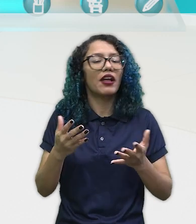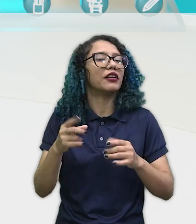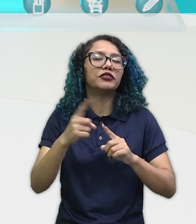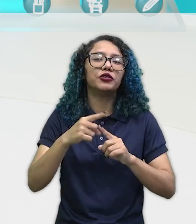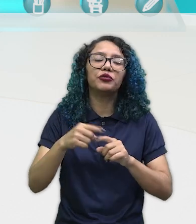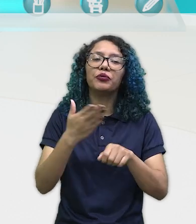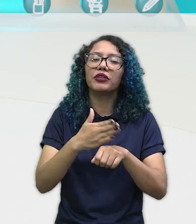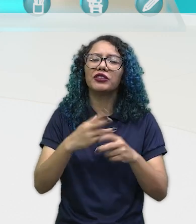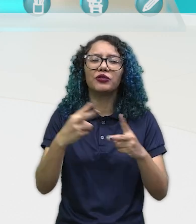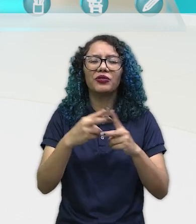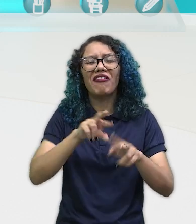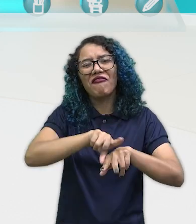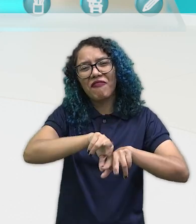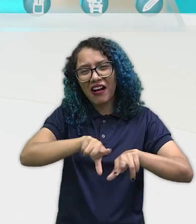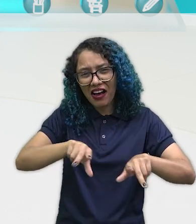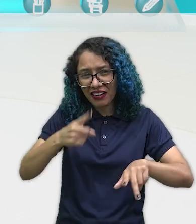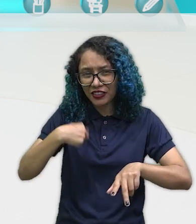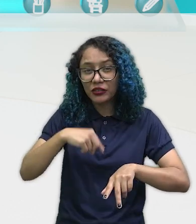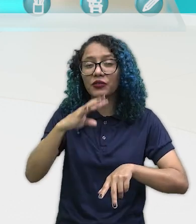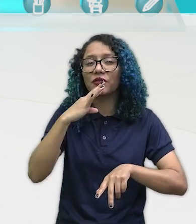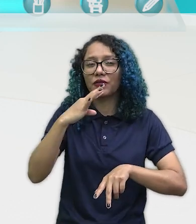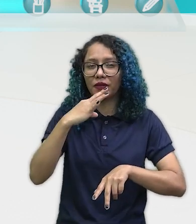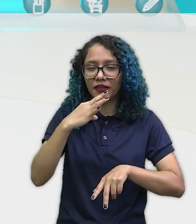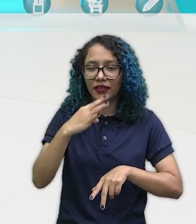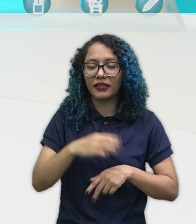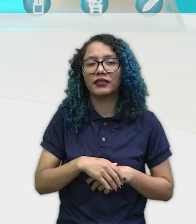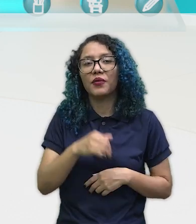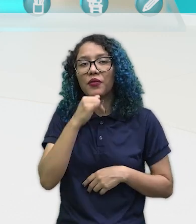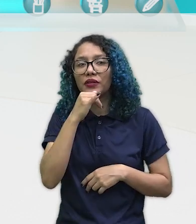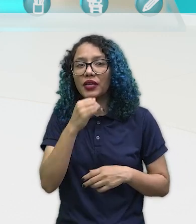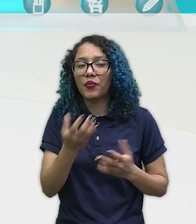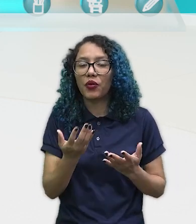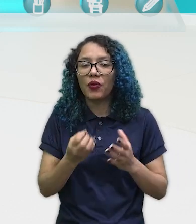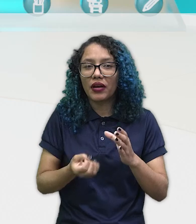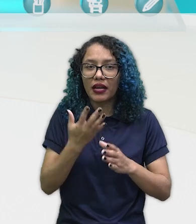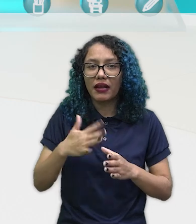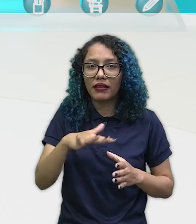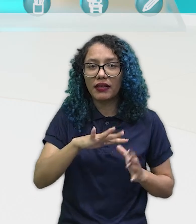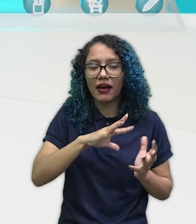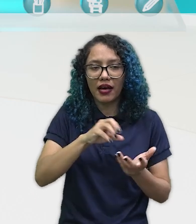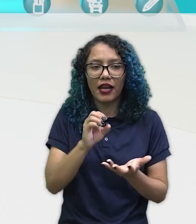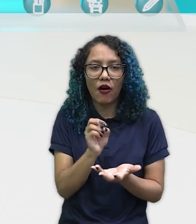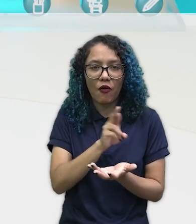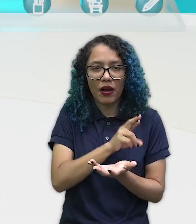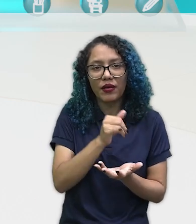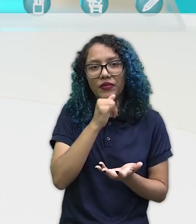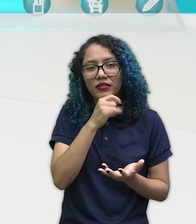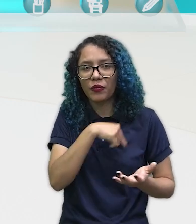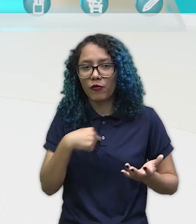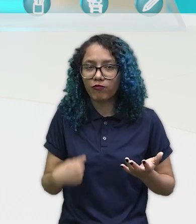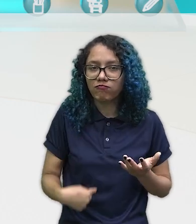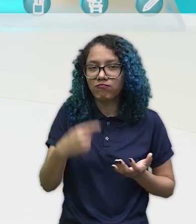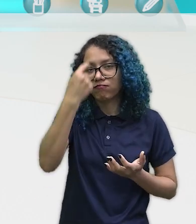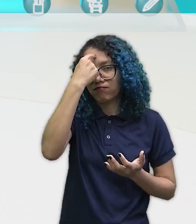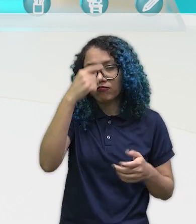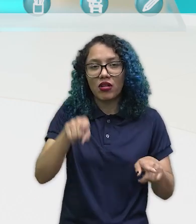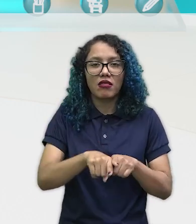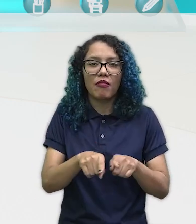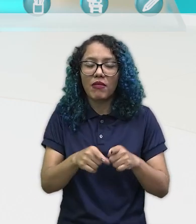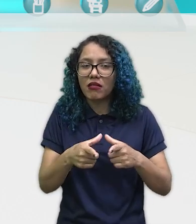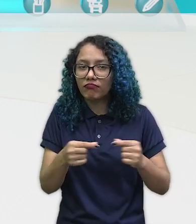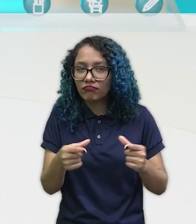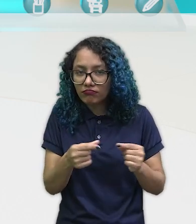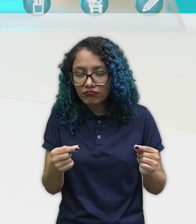luta. Existem lutas que foram originadas lá no Oriente, na China, na Índia, no